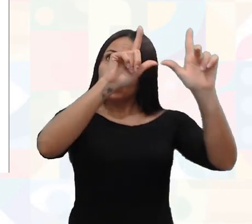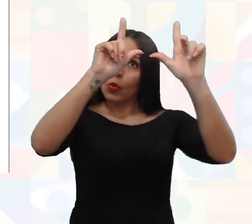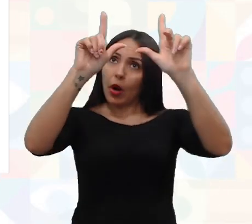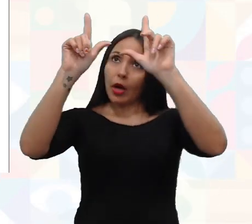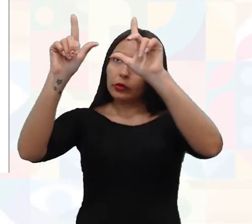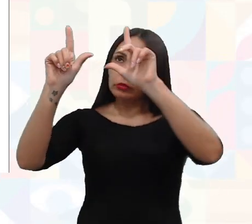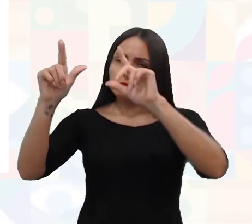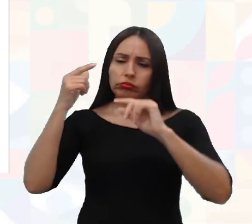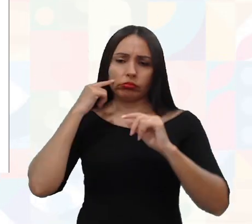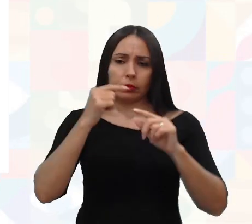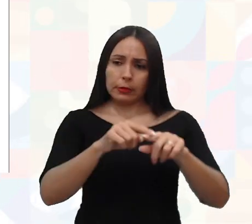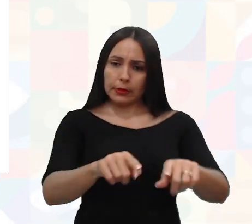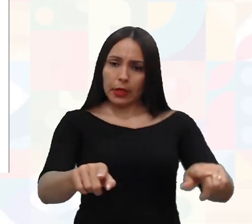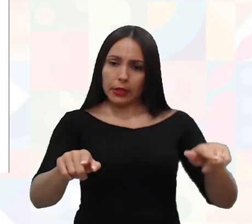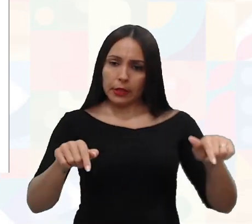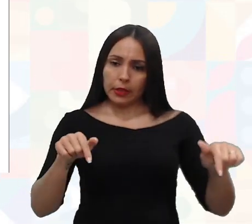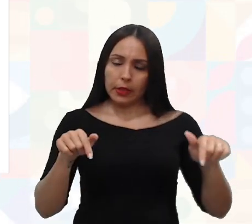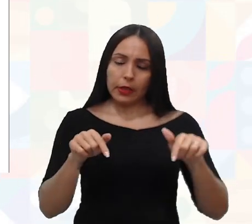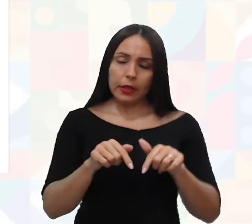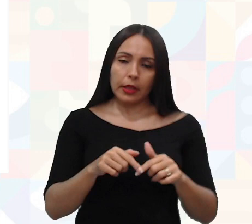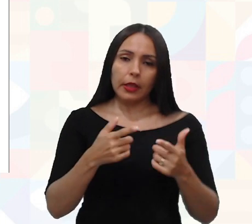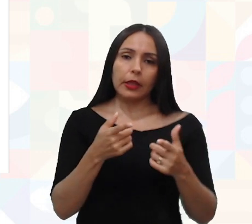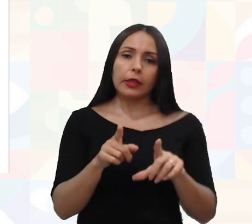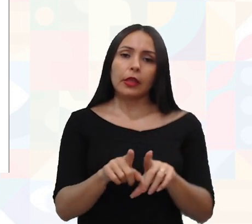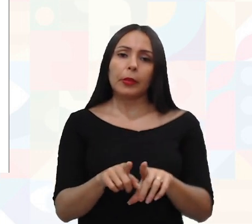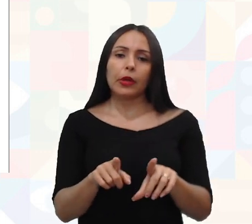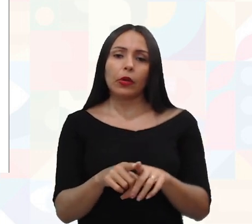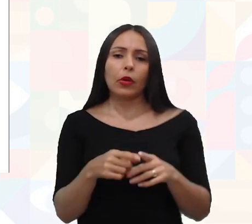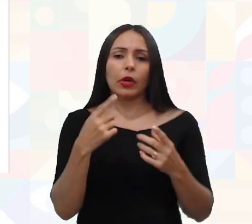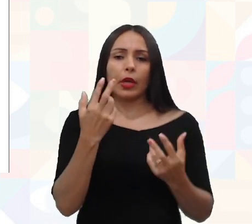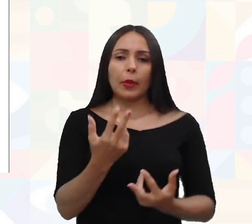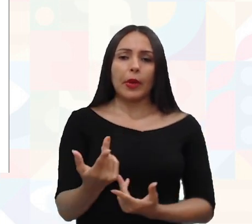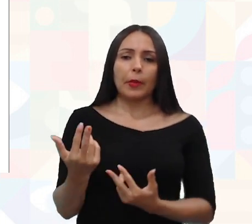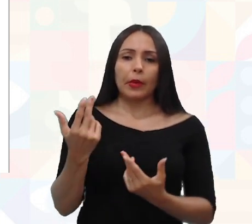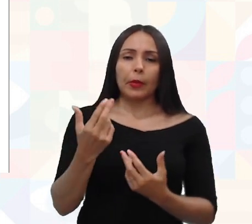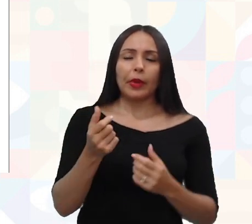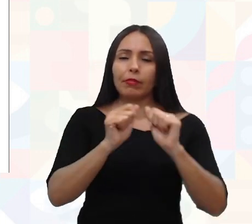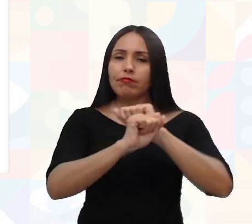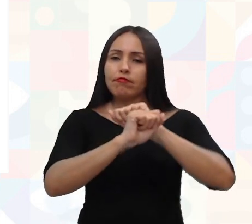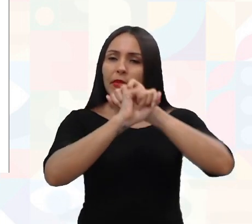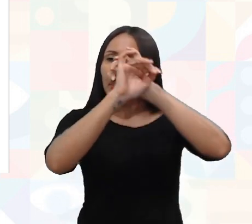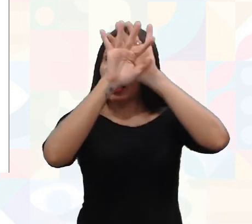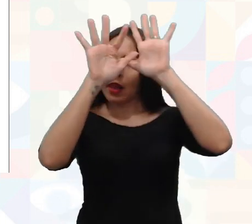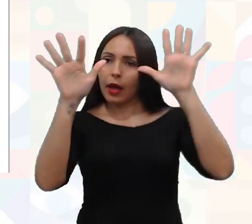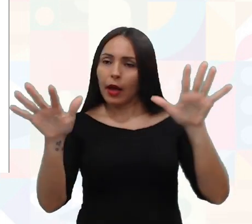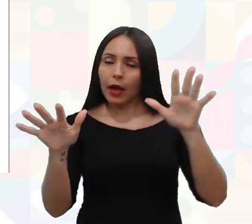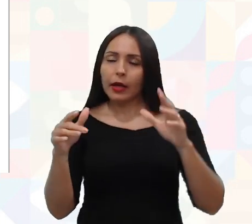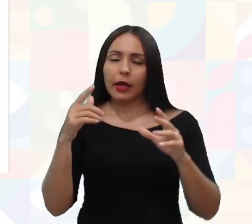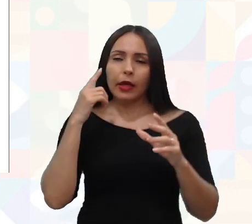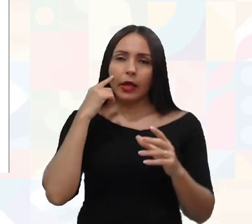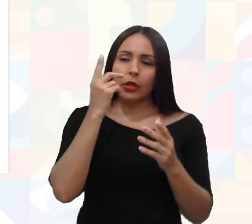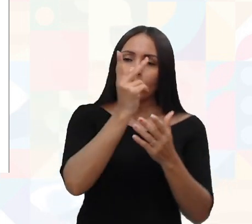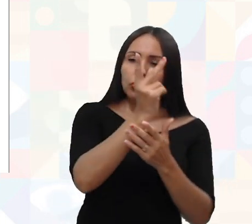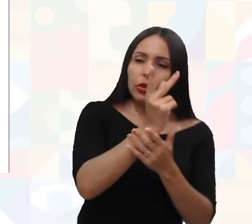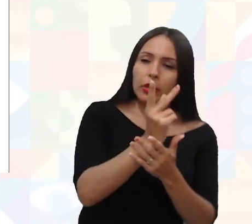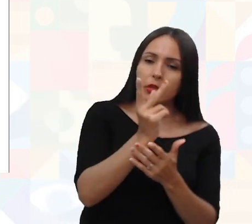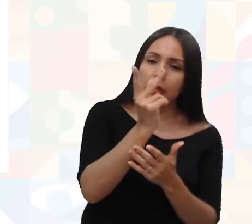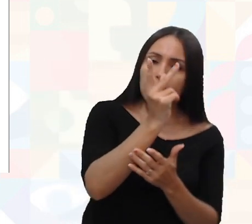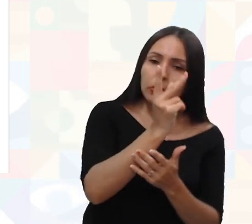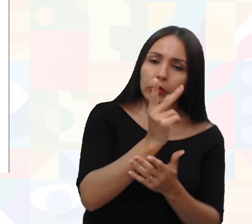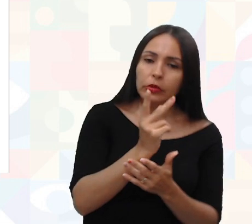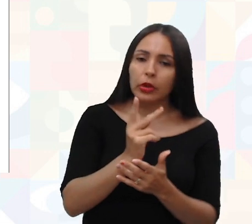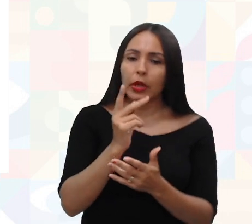na sala, e que também colocaram a mesma moldura clara, né, os desenhos mais centralizados. E aí